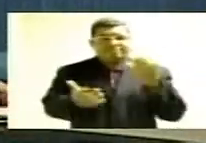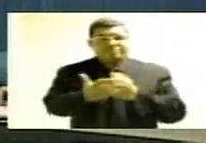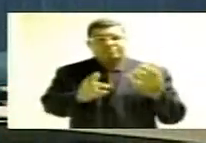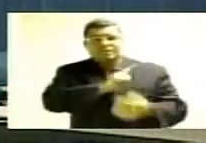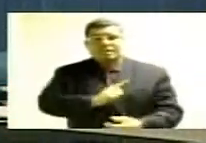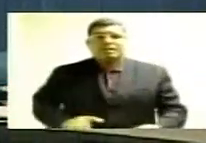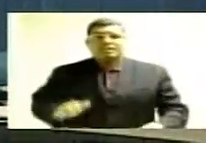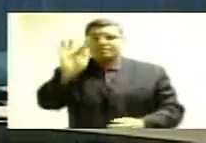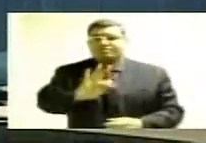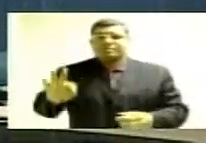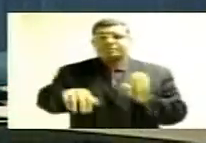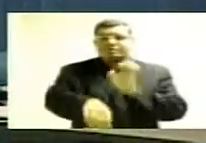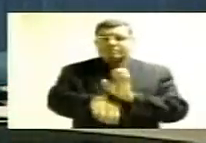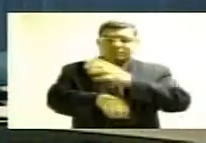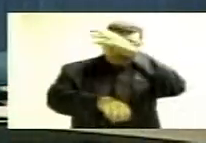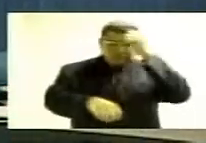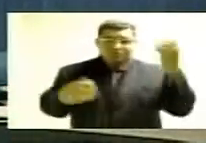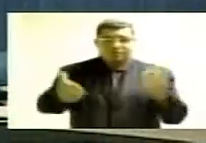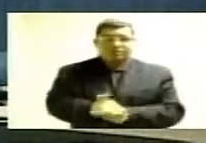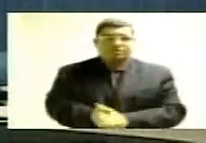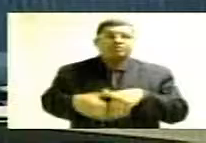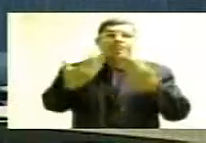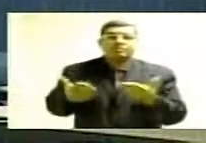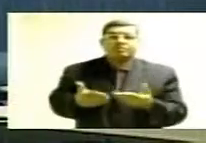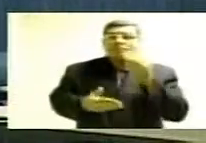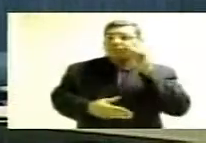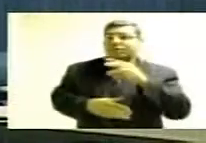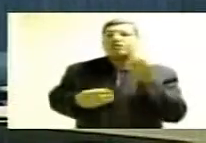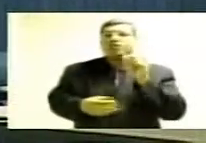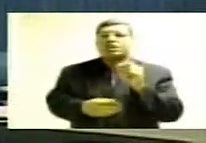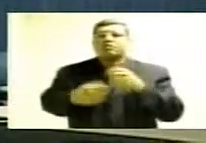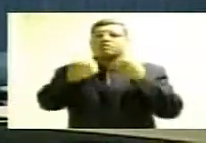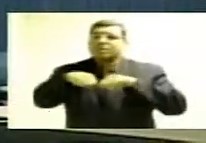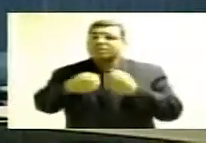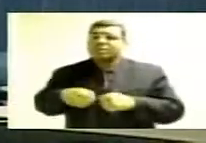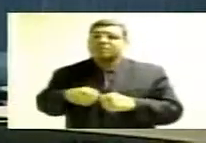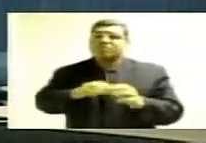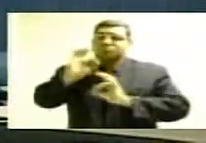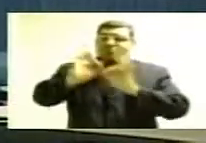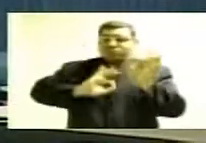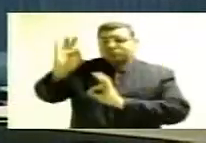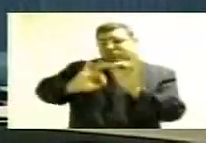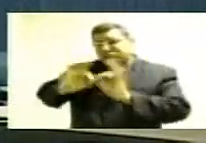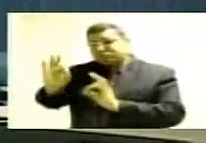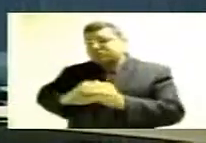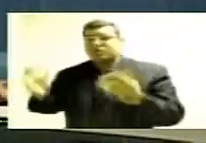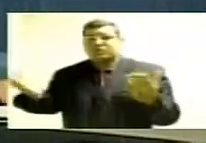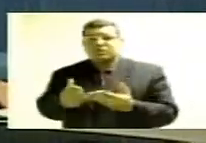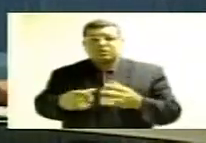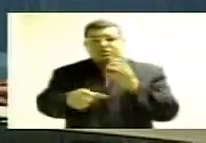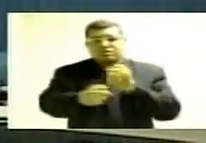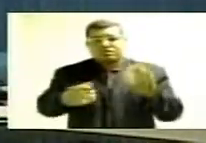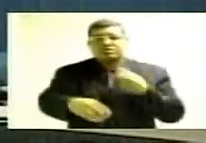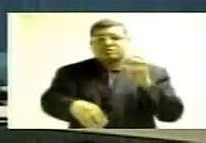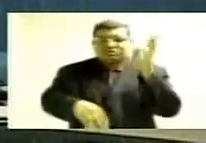do governo federal, do governo do estado do Amazonas. Isso remete ao necessário planejamento da execução